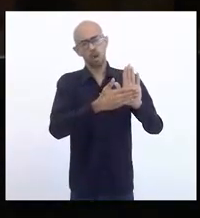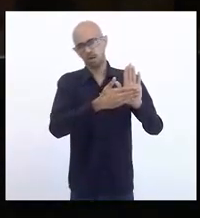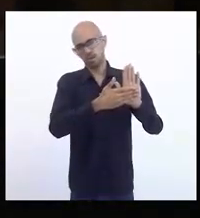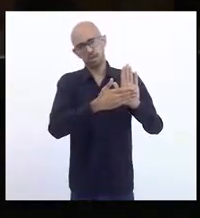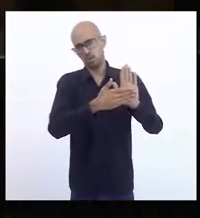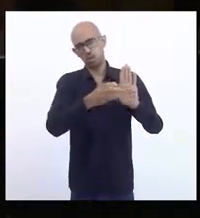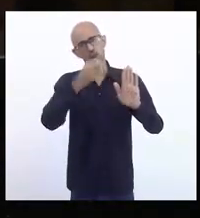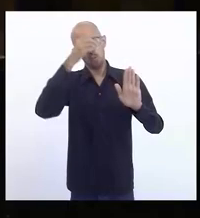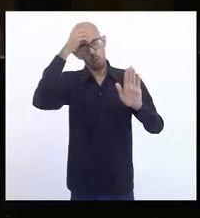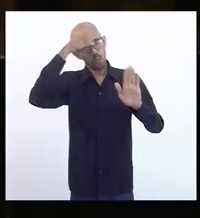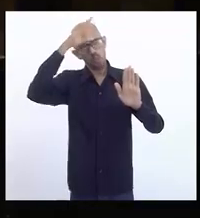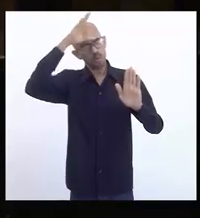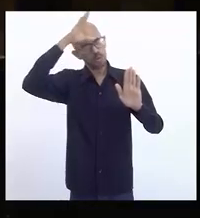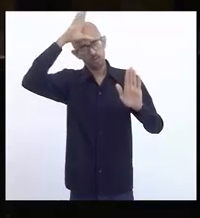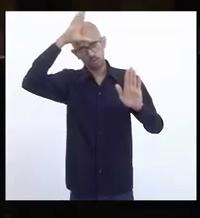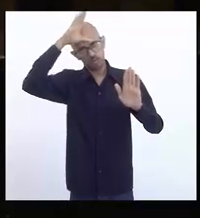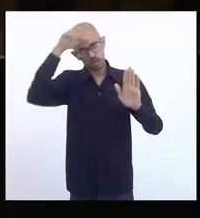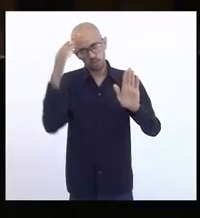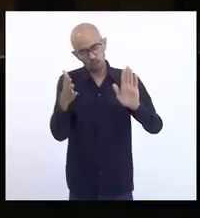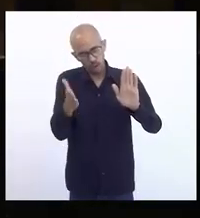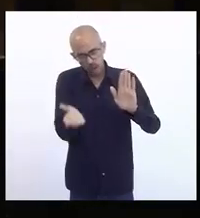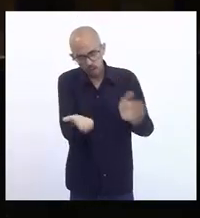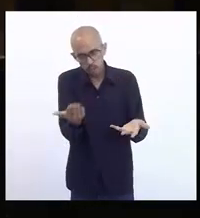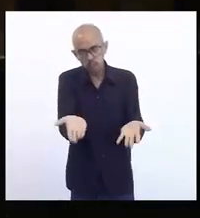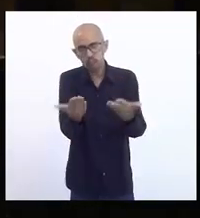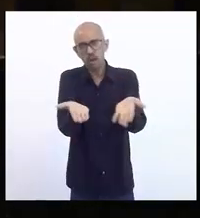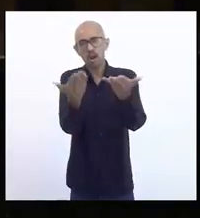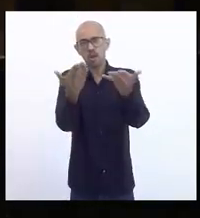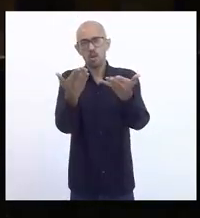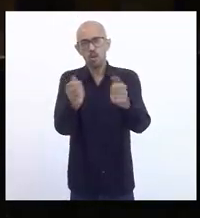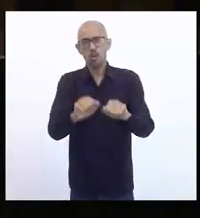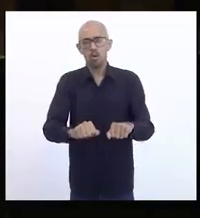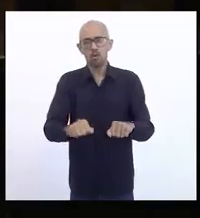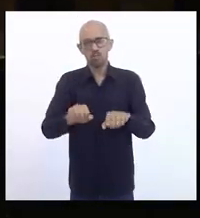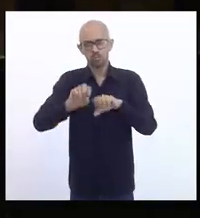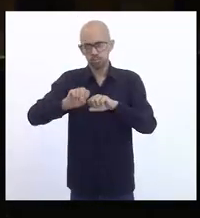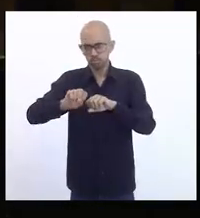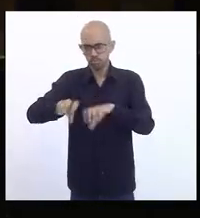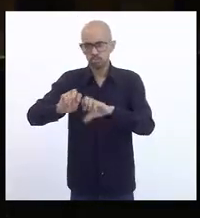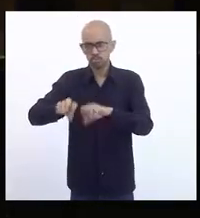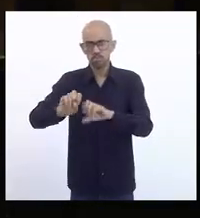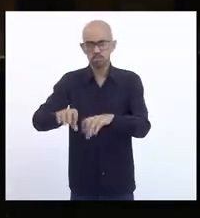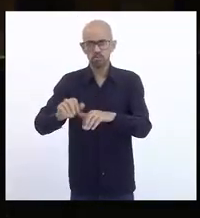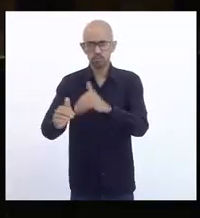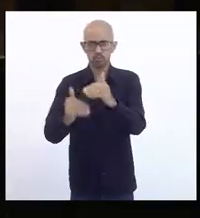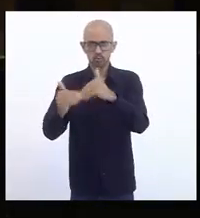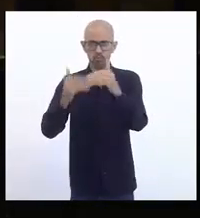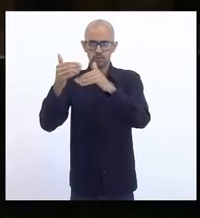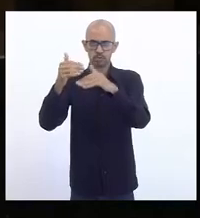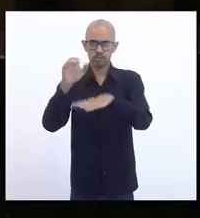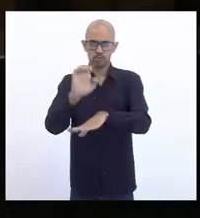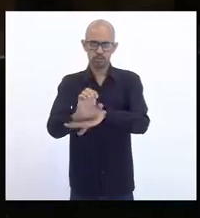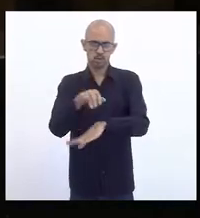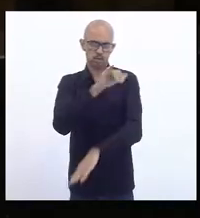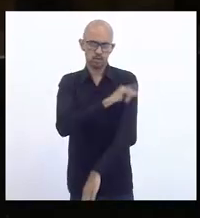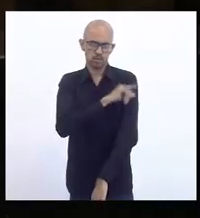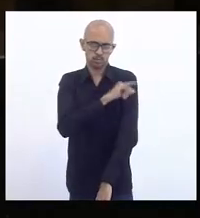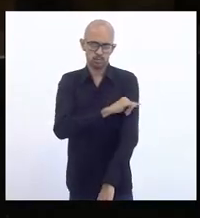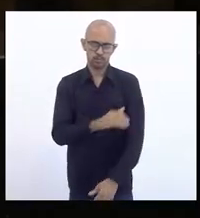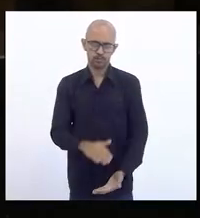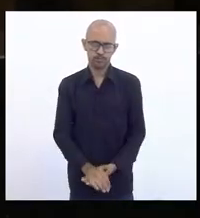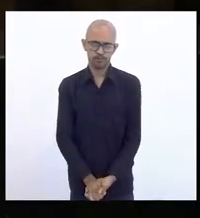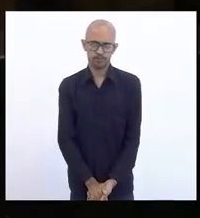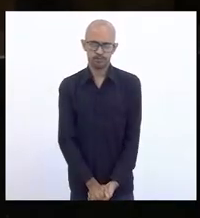o conhecimento e a valorização deste conhecimento para o desenvolvimento do Estado do Rio de Janeiro. De